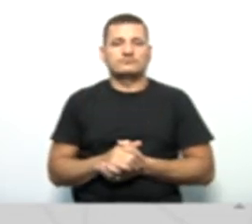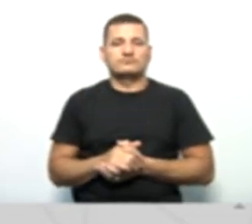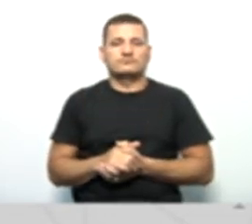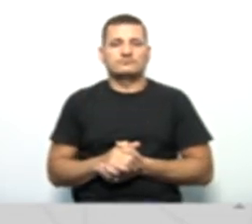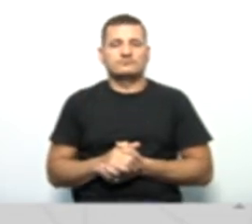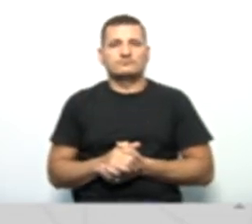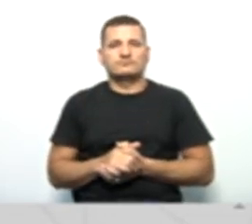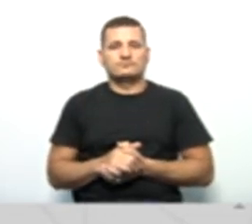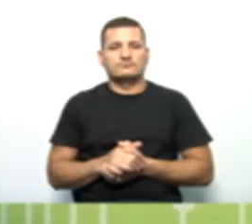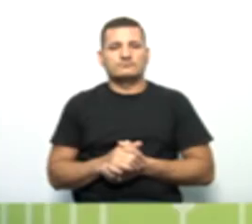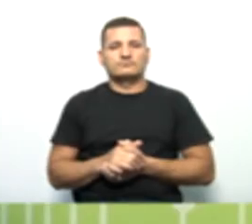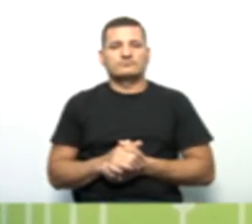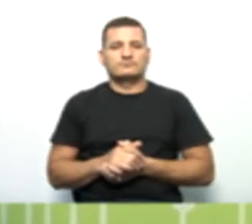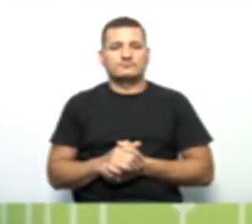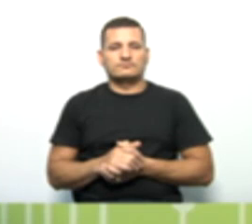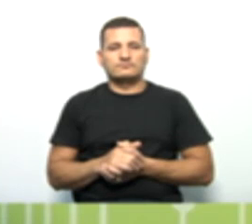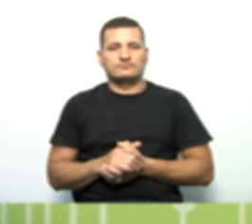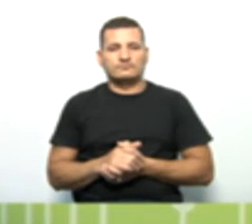Foca aqui um pouquinho em mim aqui.